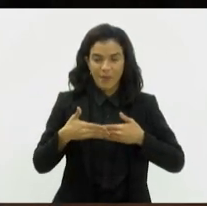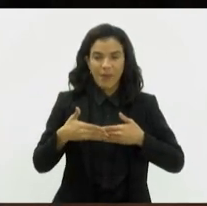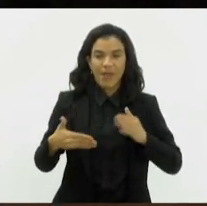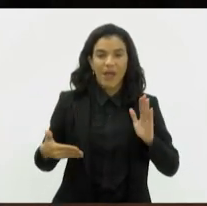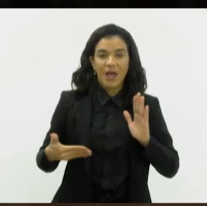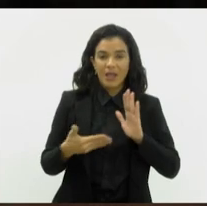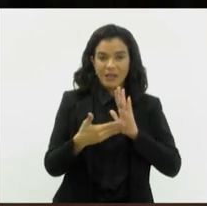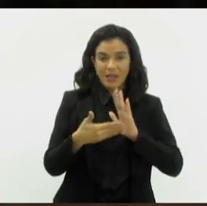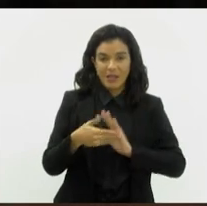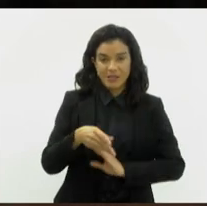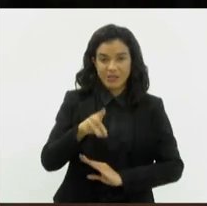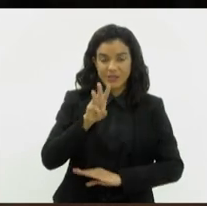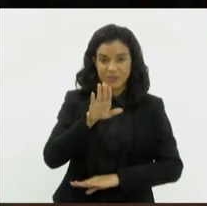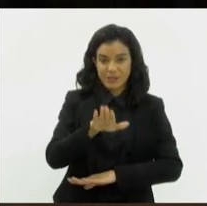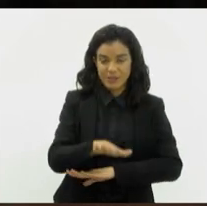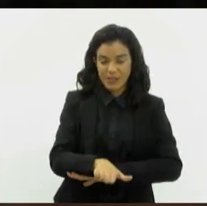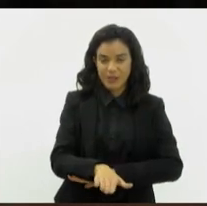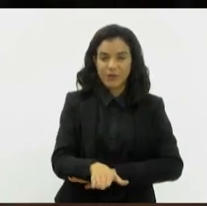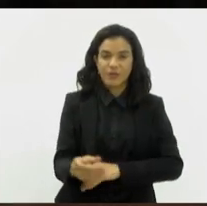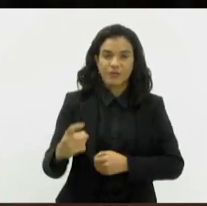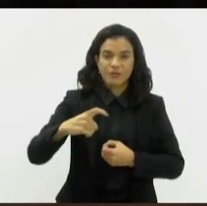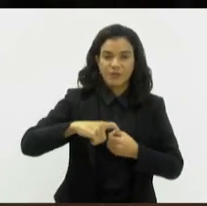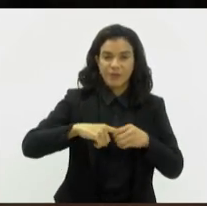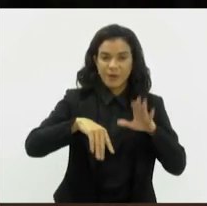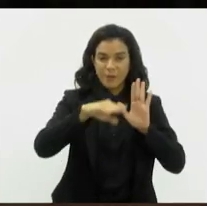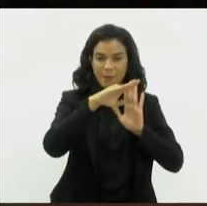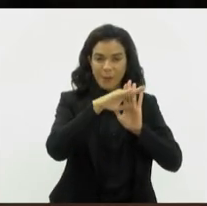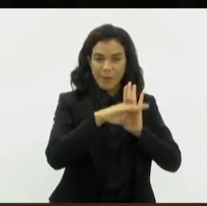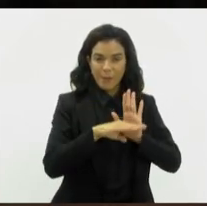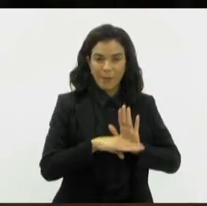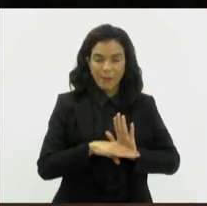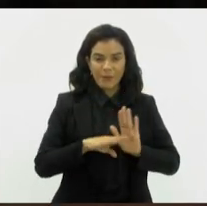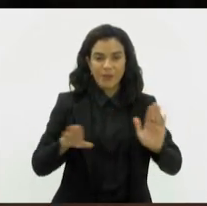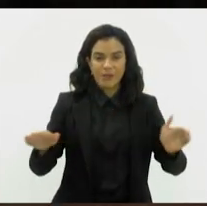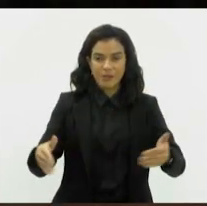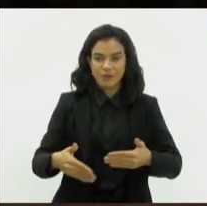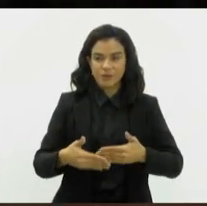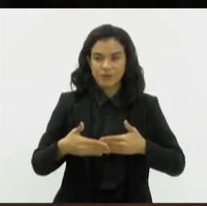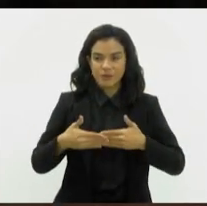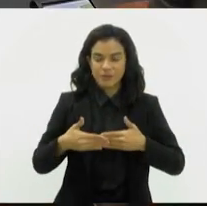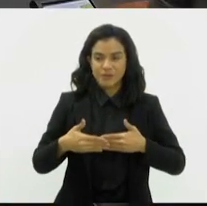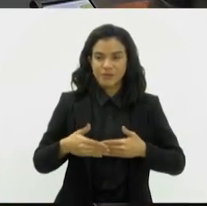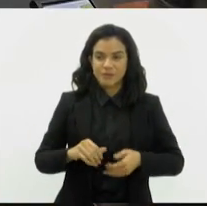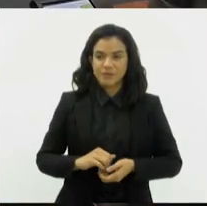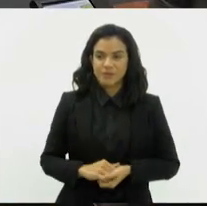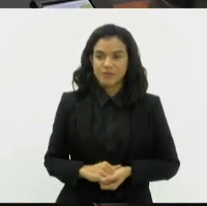15 horas, quando retornaremos com a ordem do dia. Está suspensa a sessão.